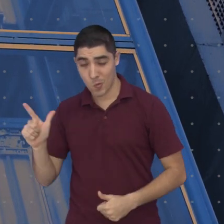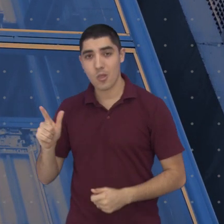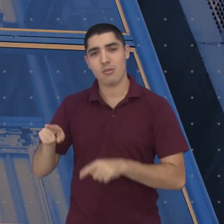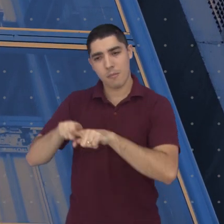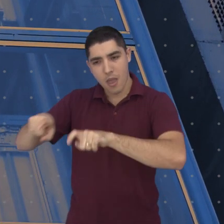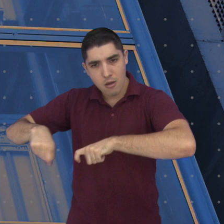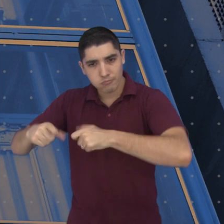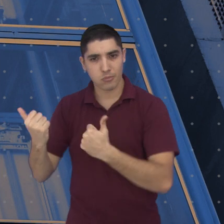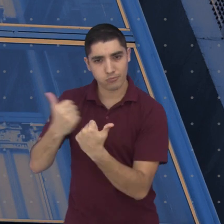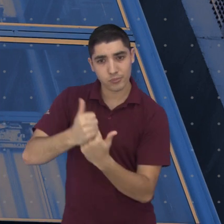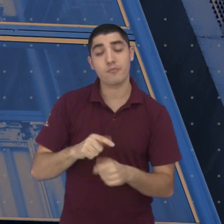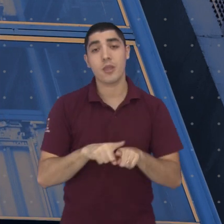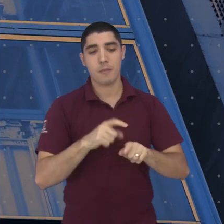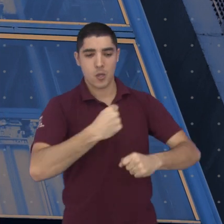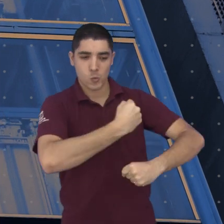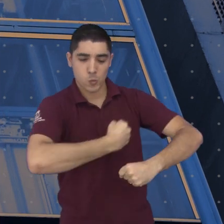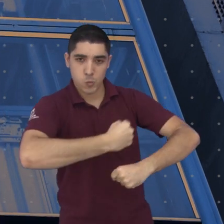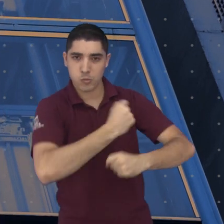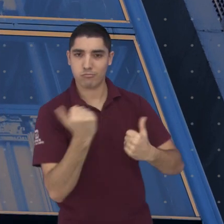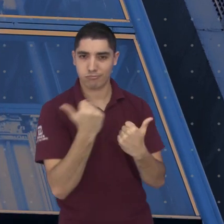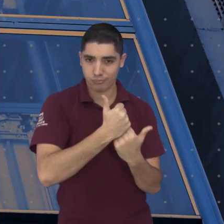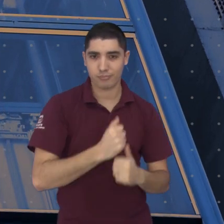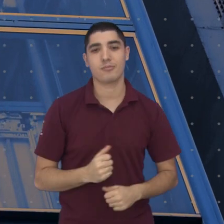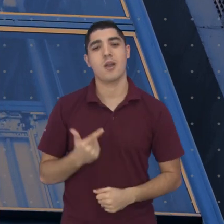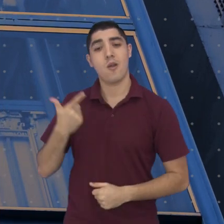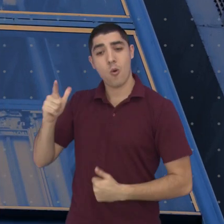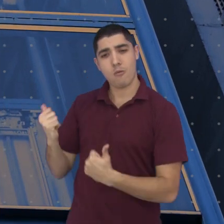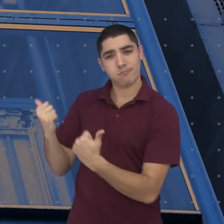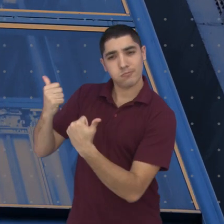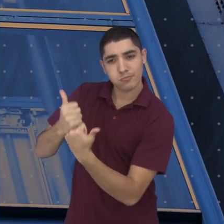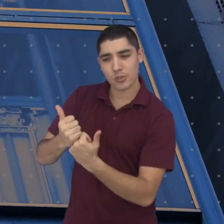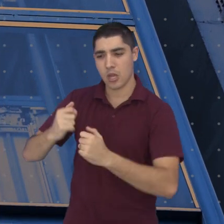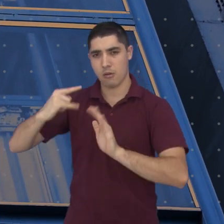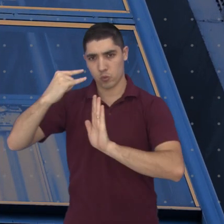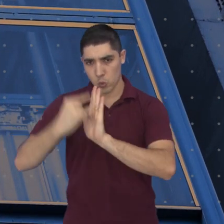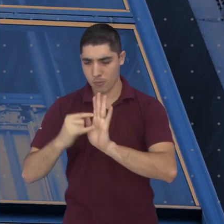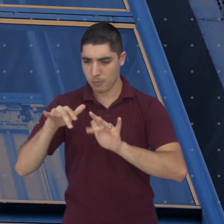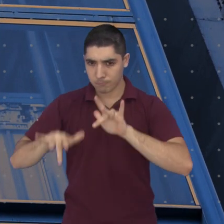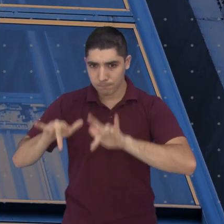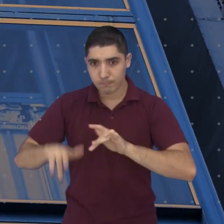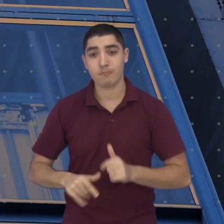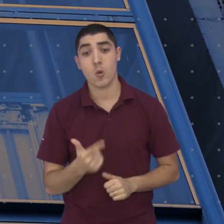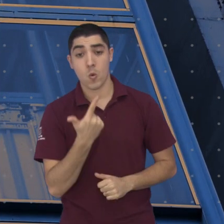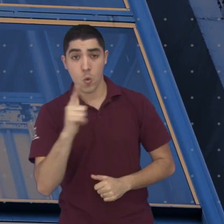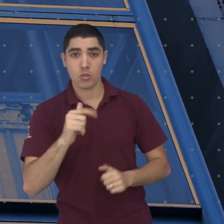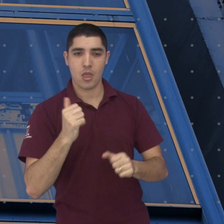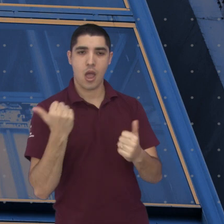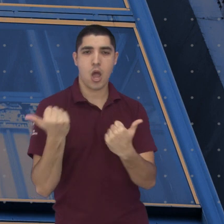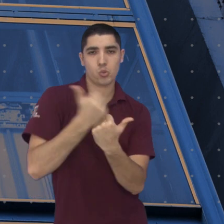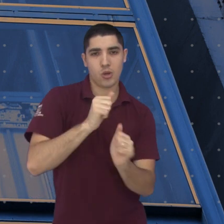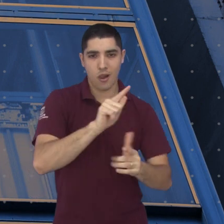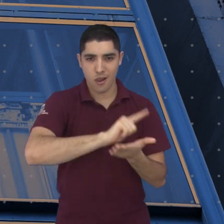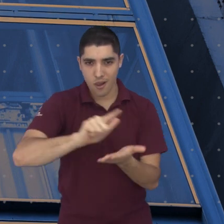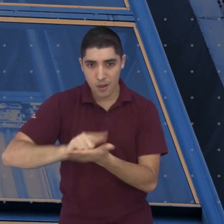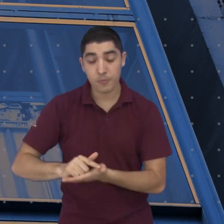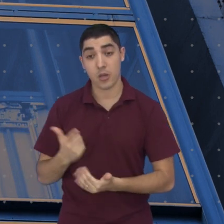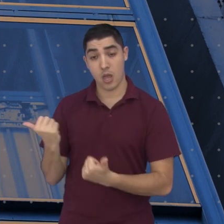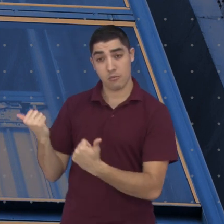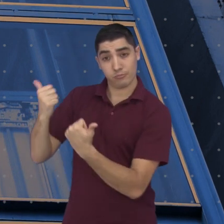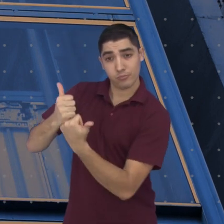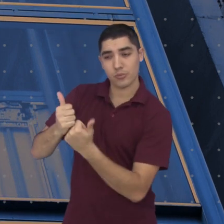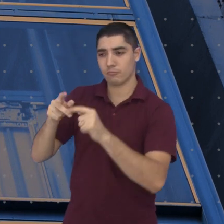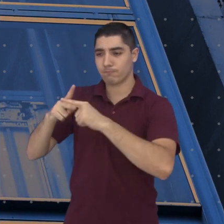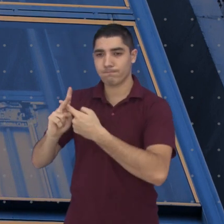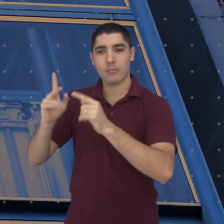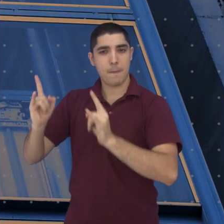administrativo auxiliar de agricultura auxiliar de cozinha auxiliar de escrituração fiscal auxiliar de limpeza